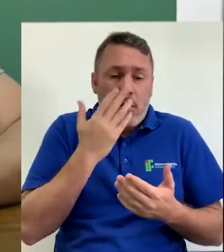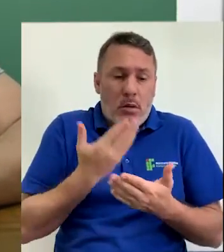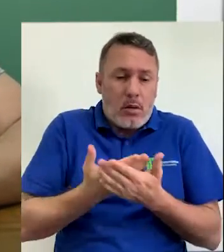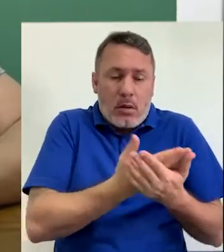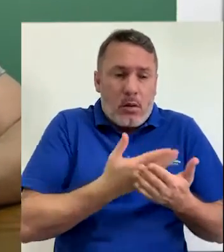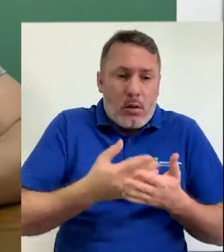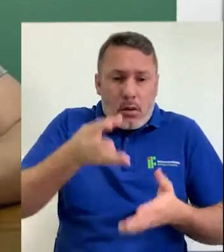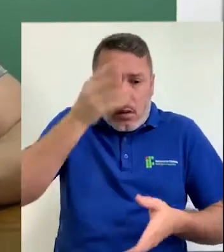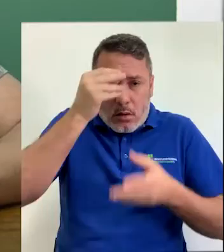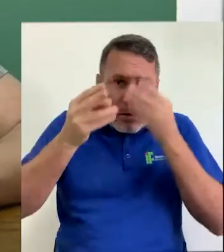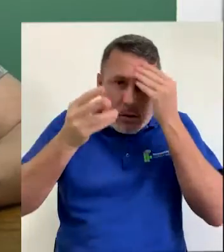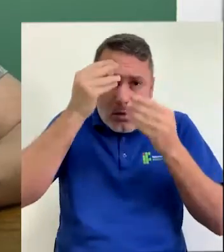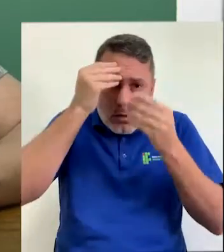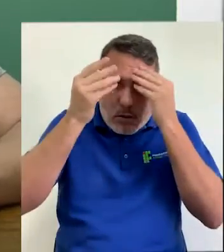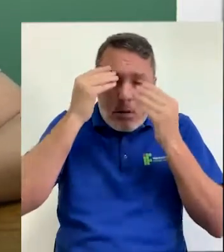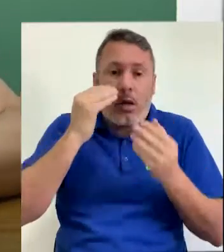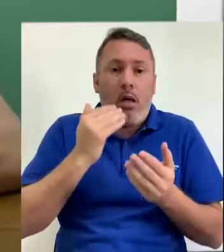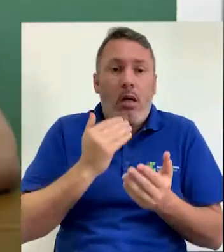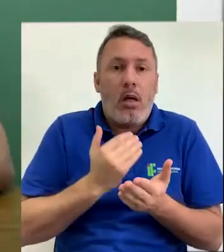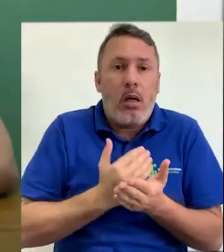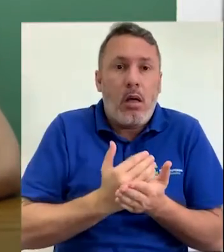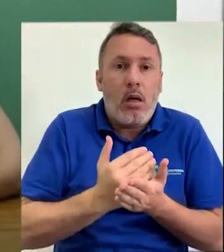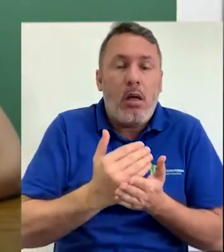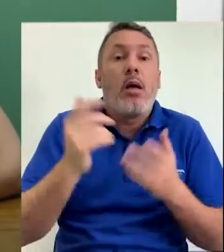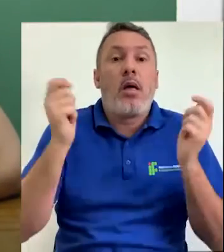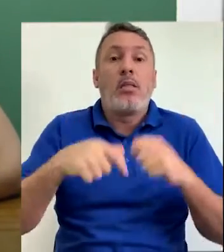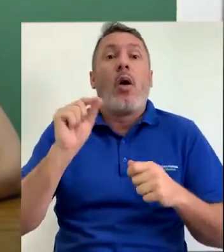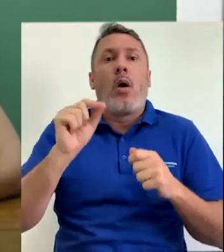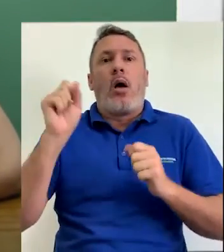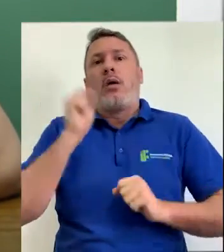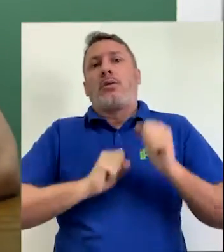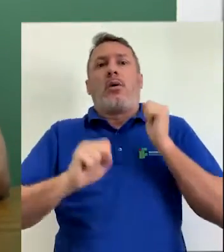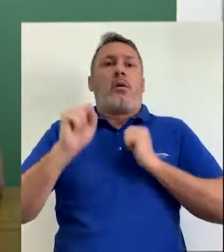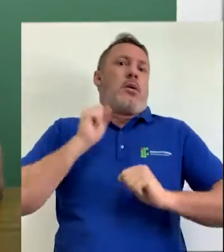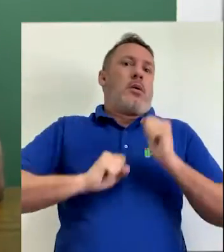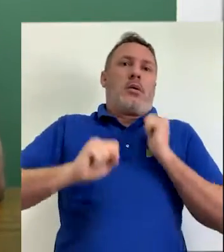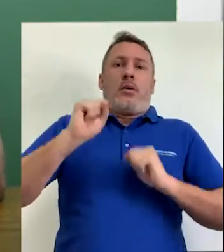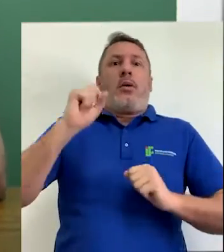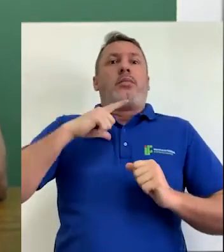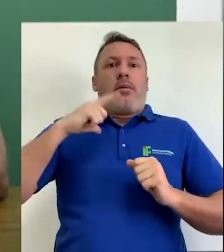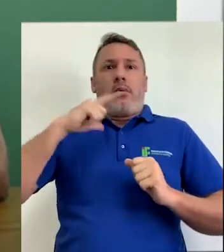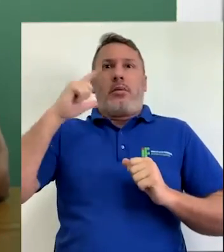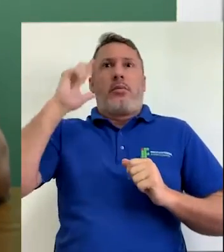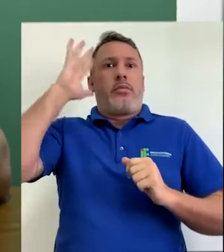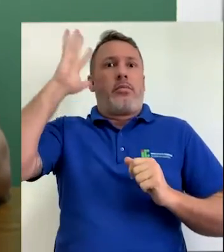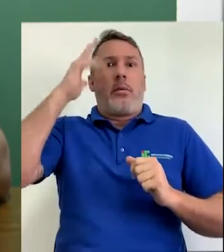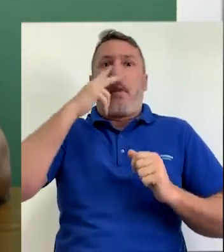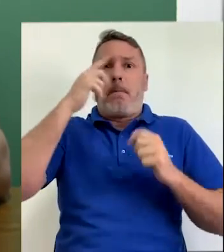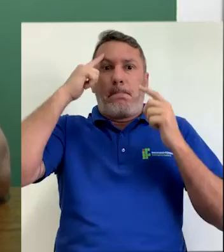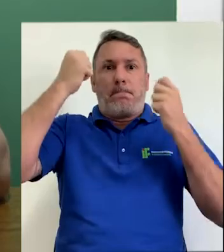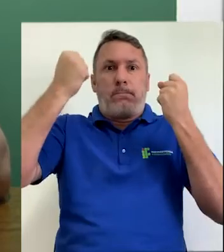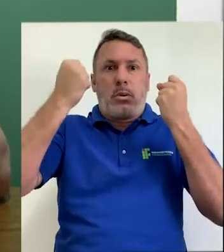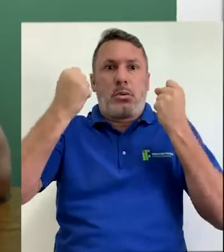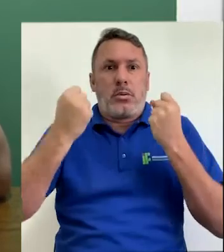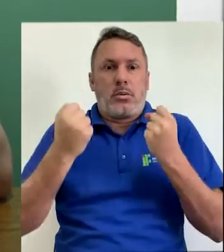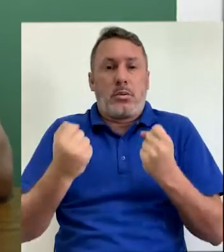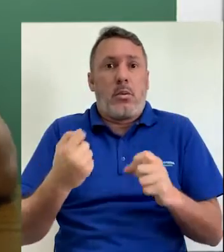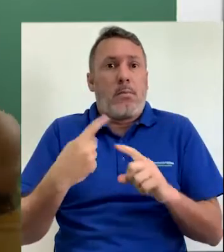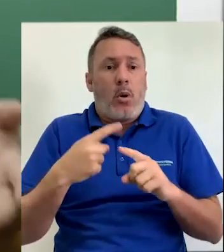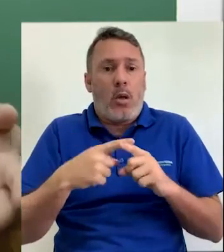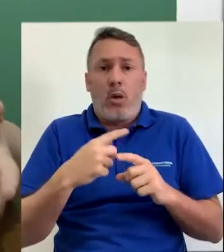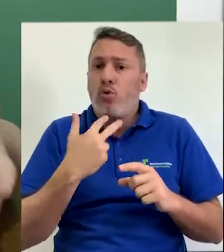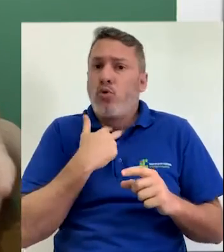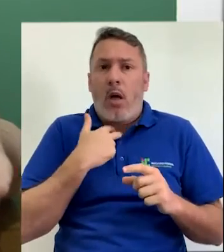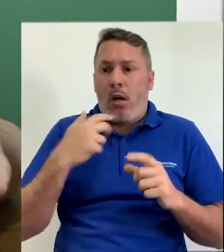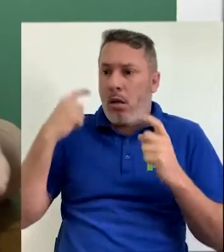ter uma pequena crise de ansiedade. Porque eu começo a notar que eu não vou